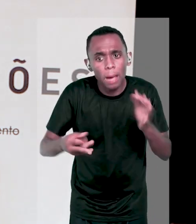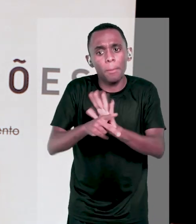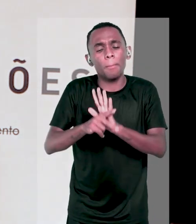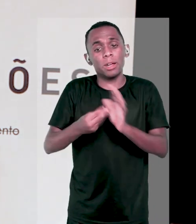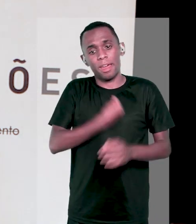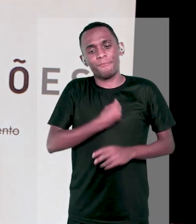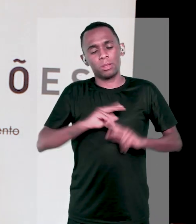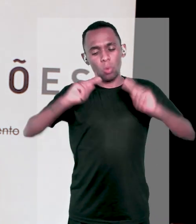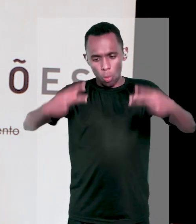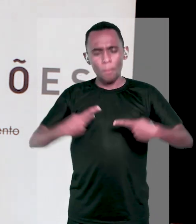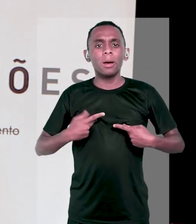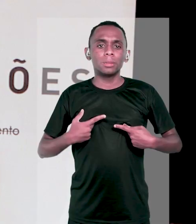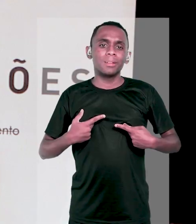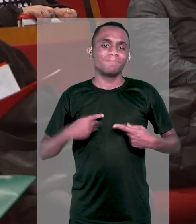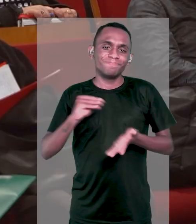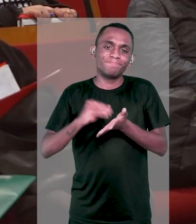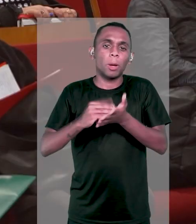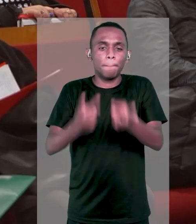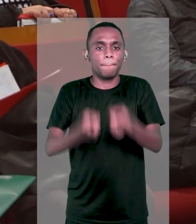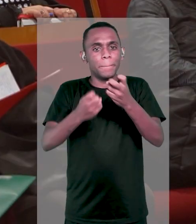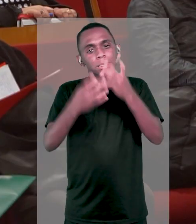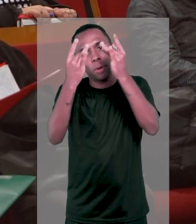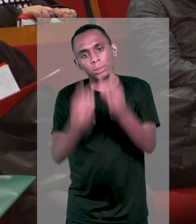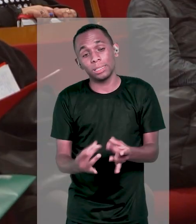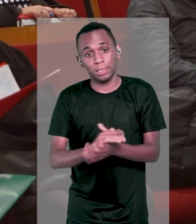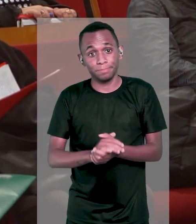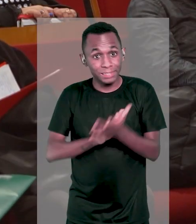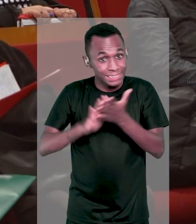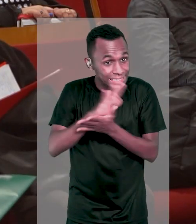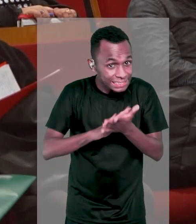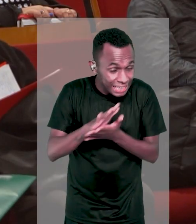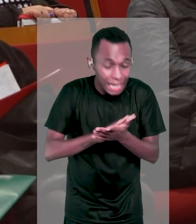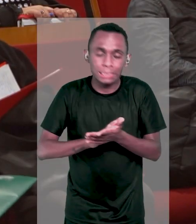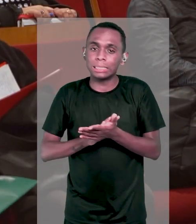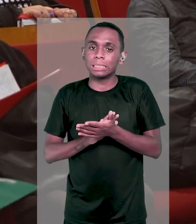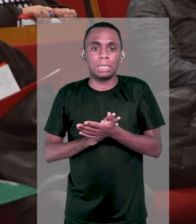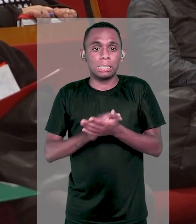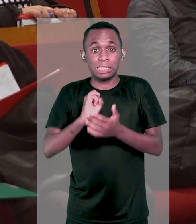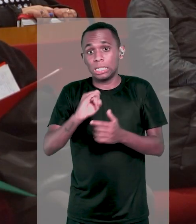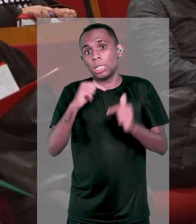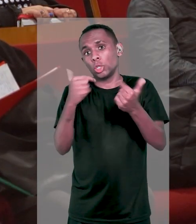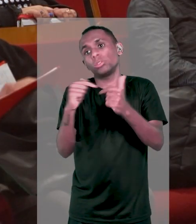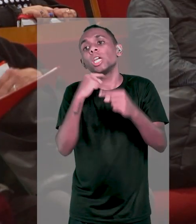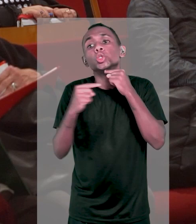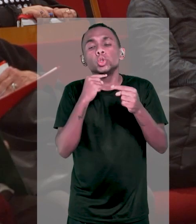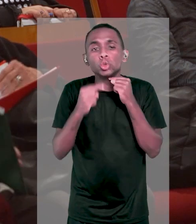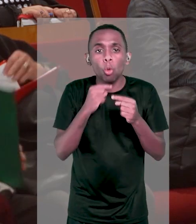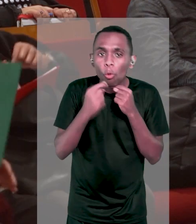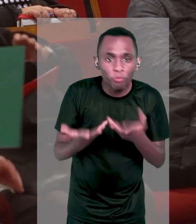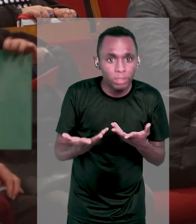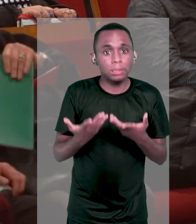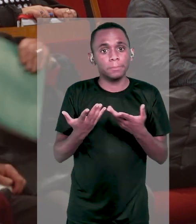prossegue nada sem dúvida nada demais do entio em si nada demais inimigo da natureza